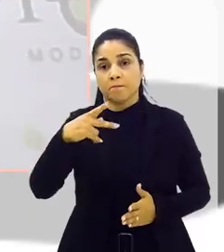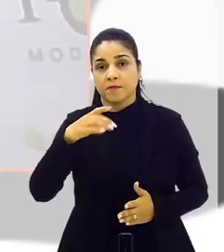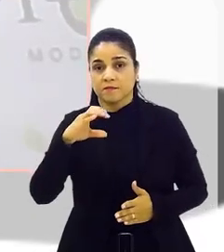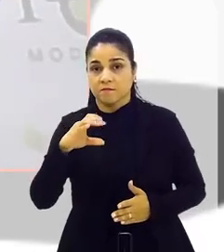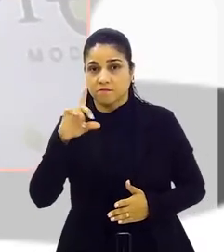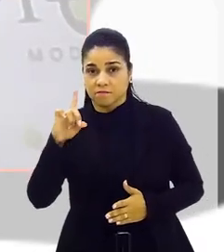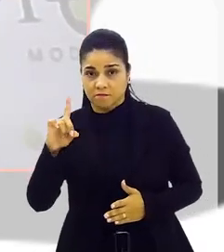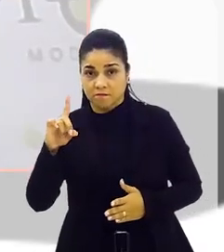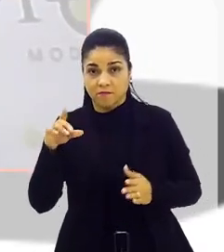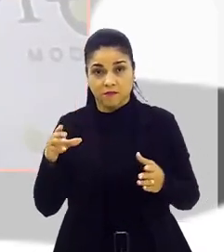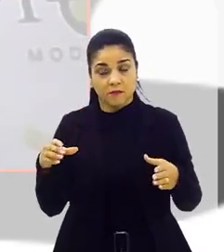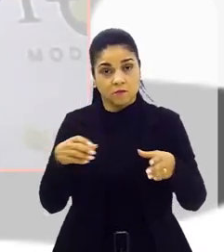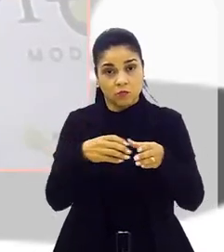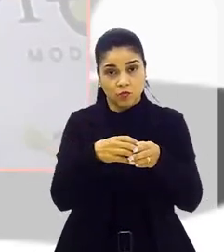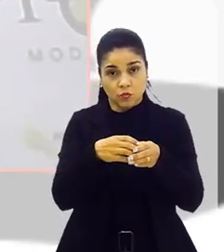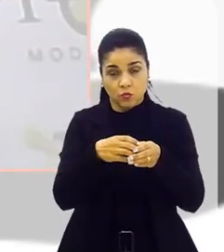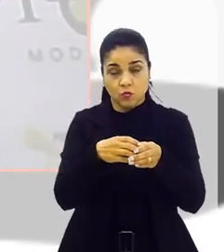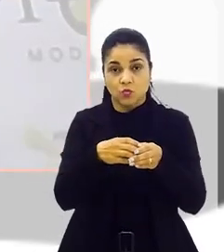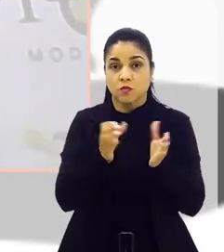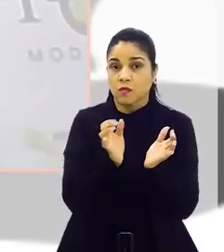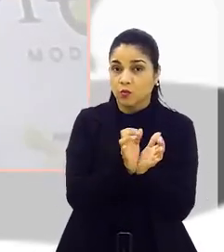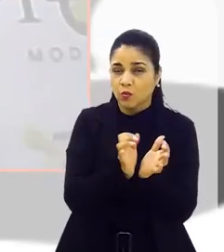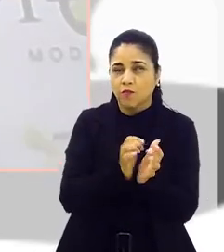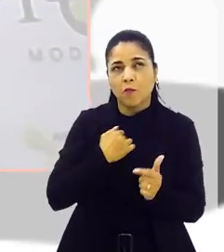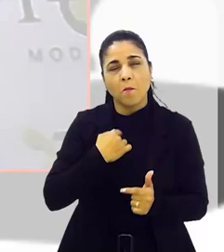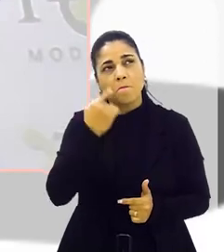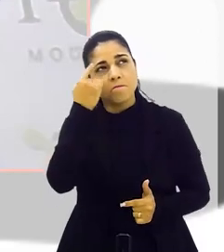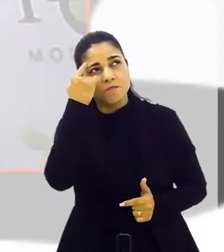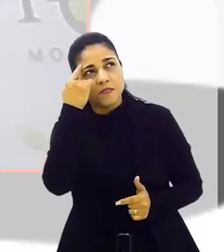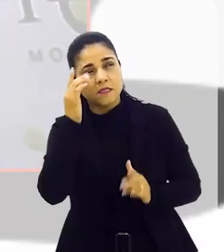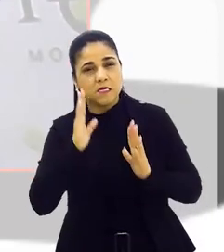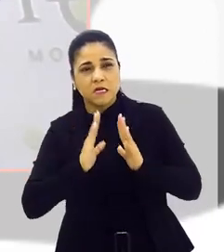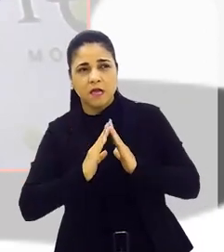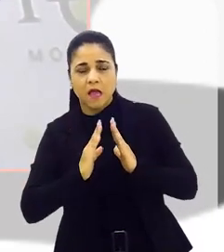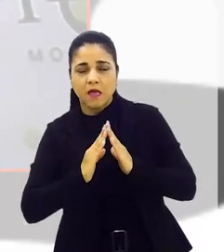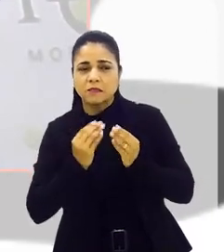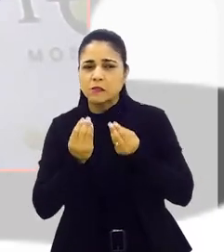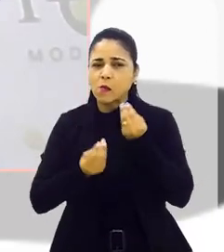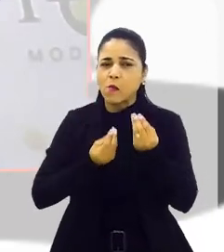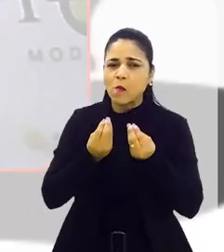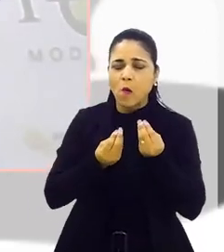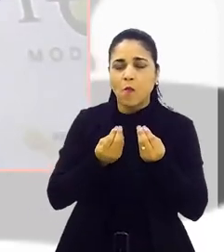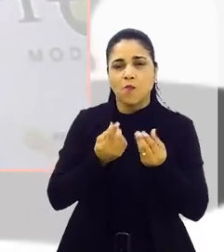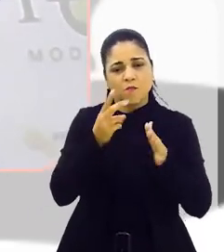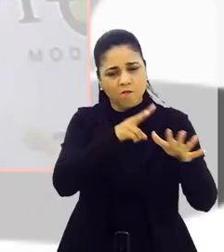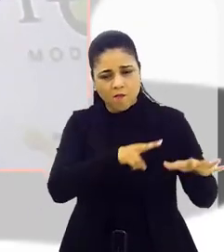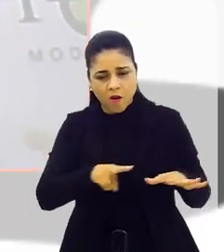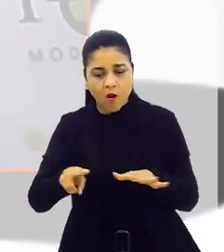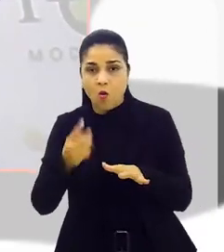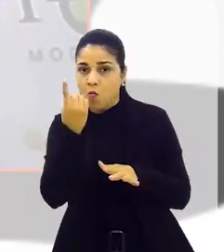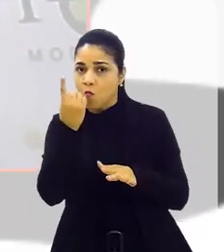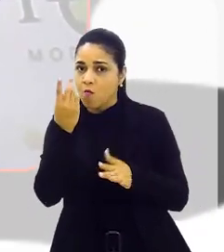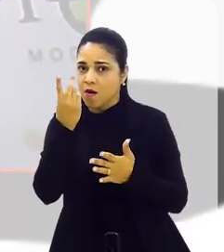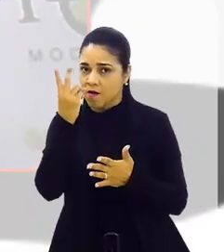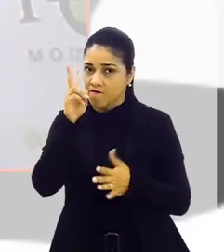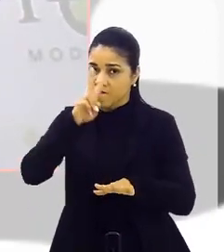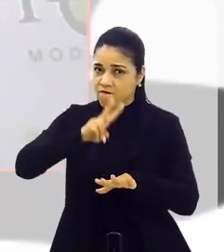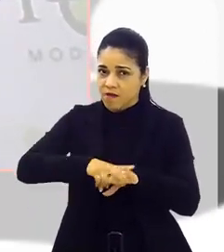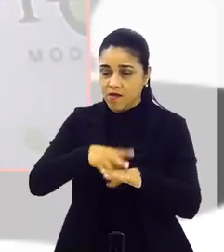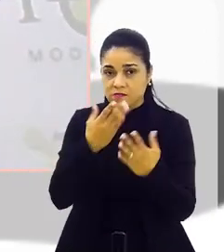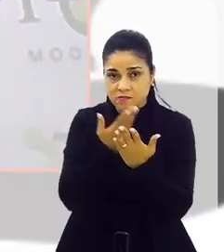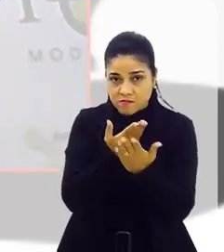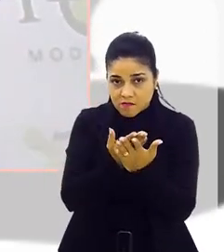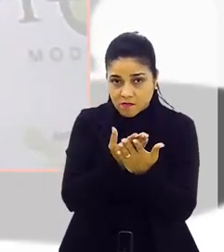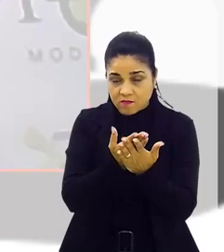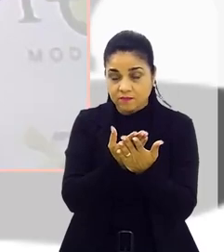Te confesso que dei uma titubeada, vim para casa pensando, porque como as minhas aulas acontecem uma vez na semana, eu só voltaria ao